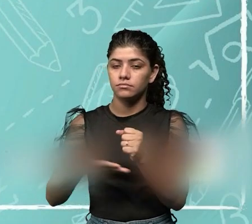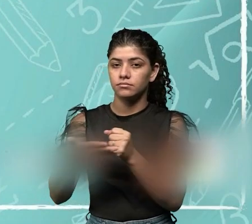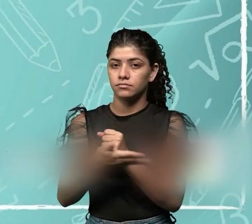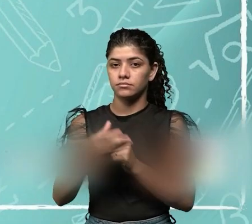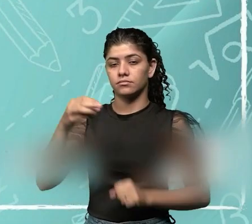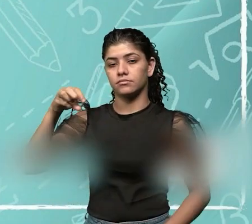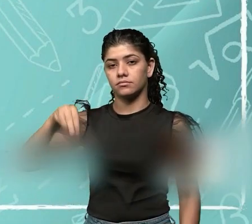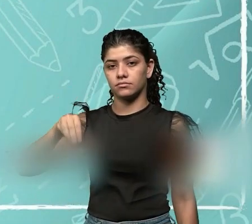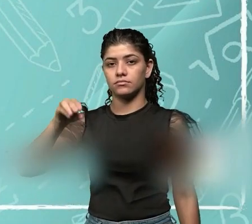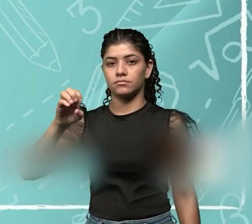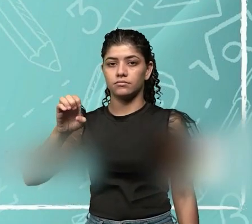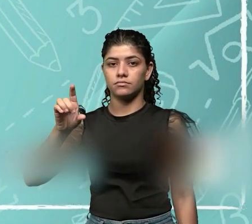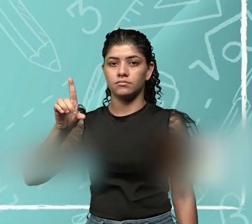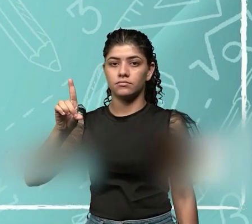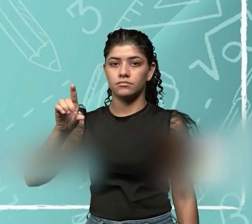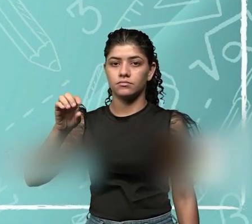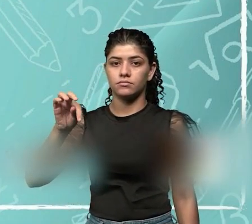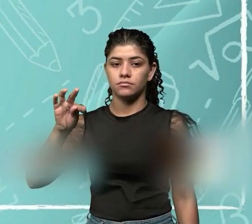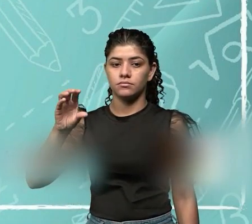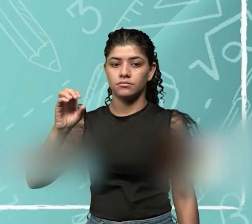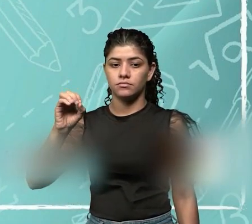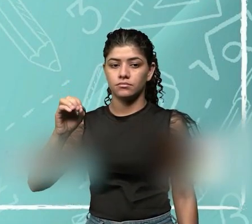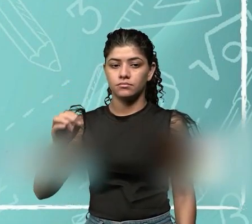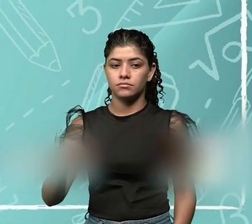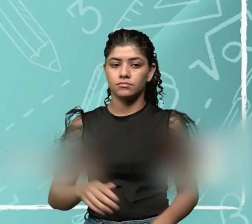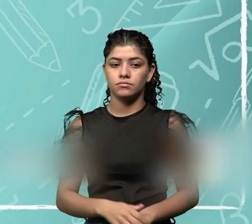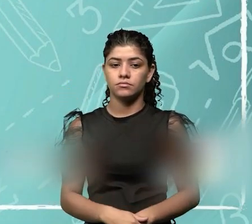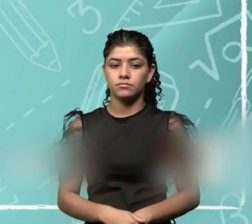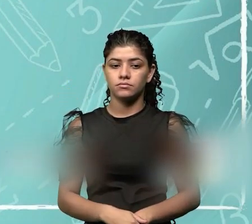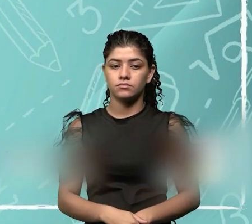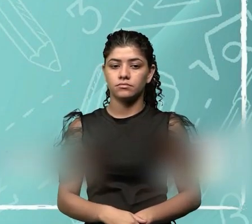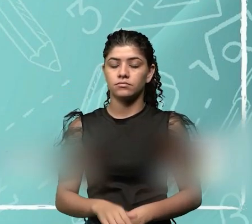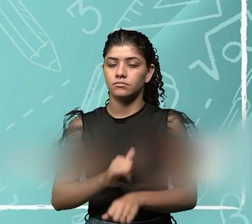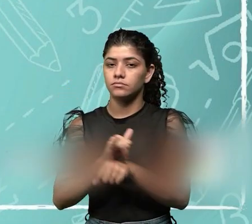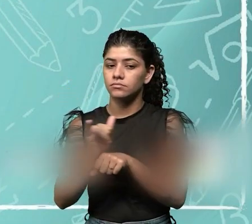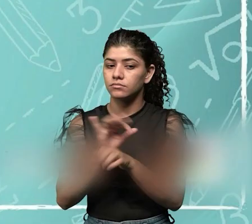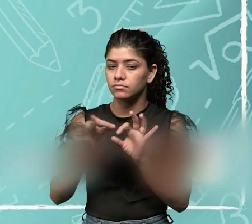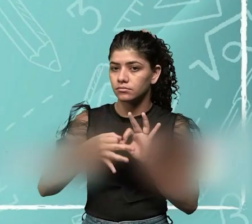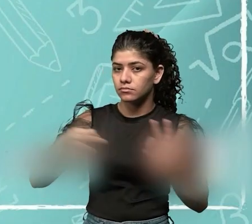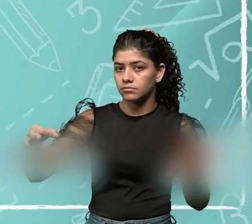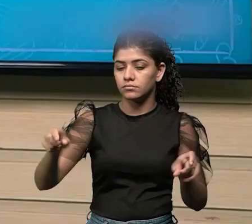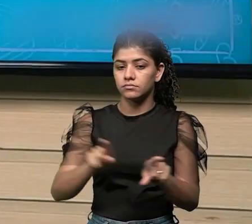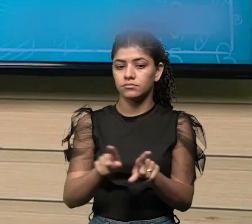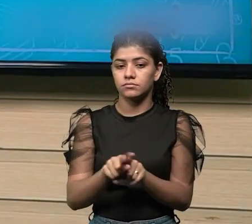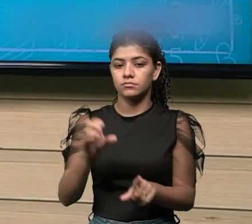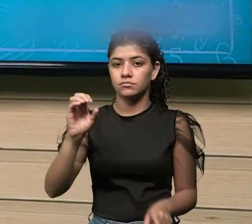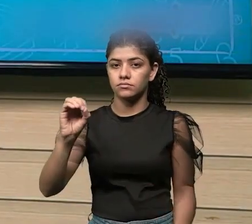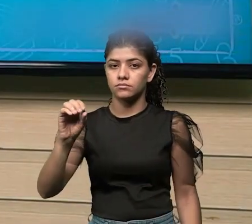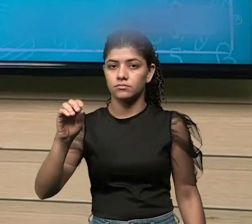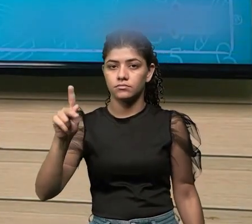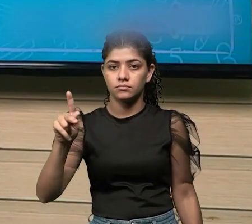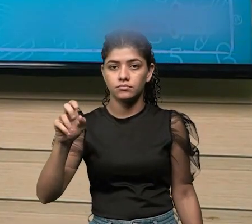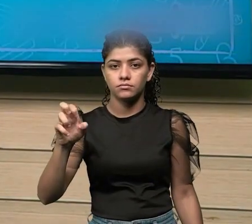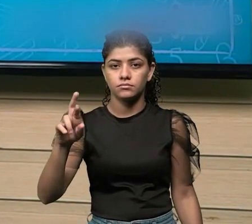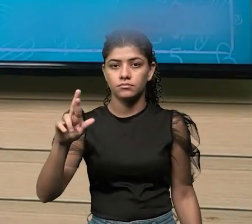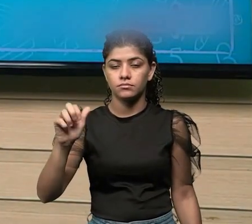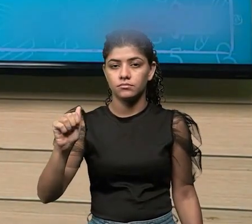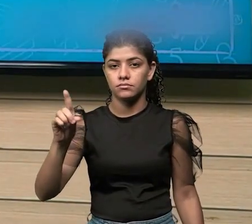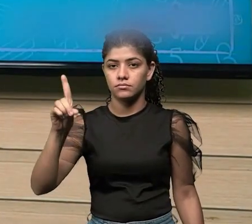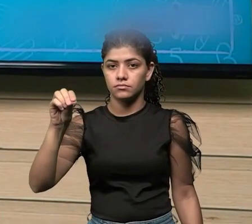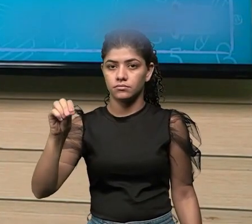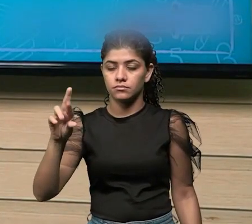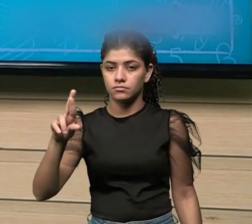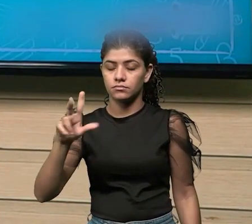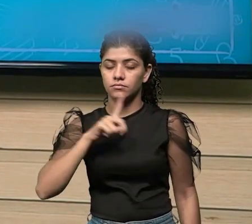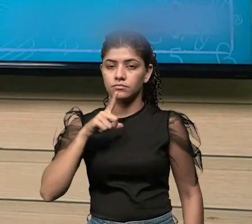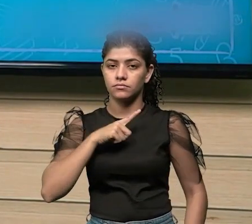elementos fundamentais: o método, o instrumento de medição e o operador. Aqui